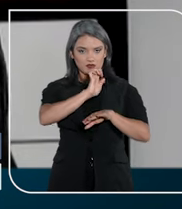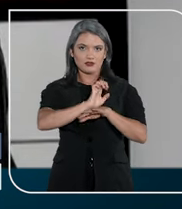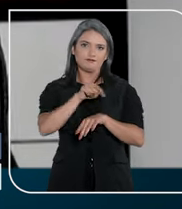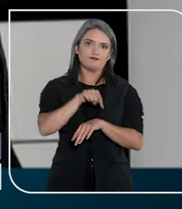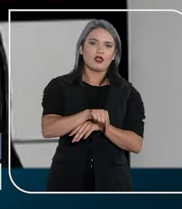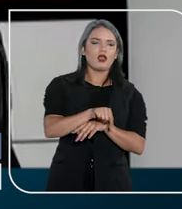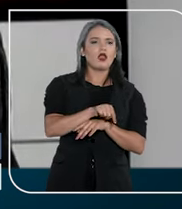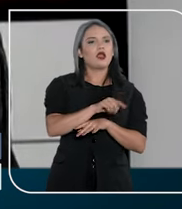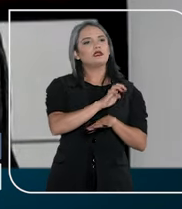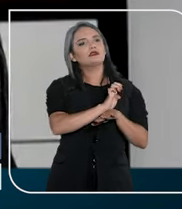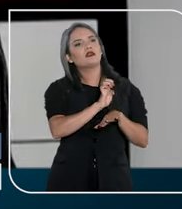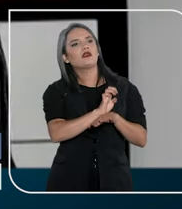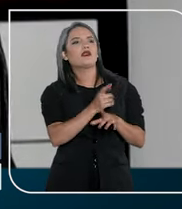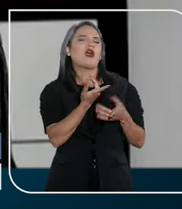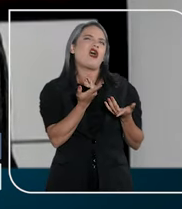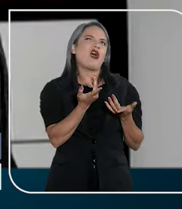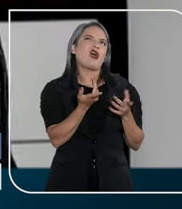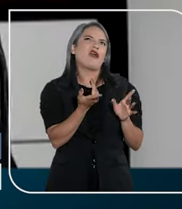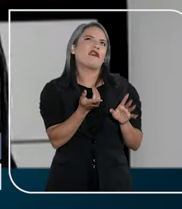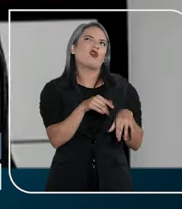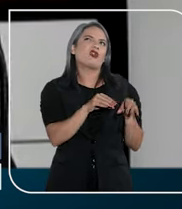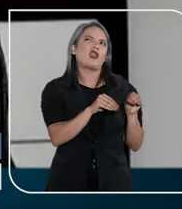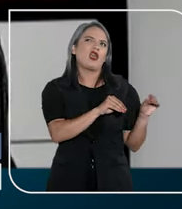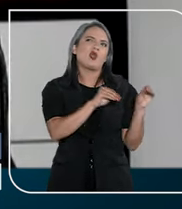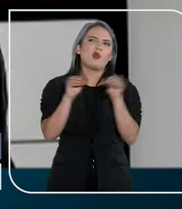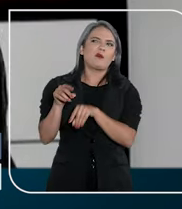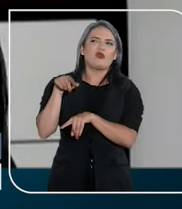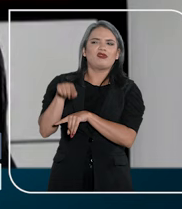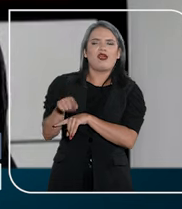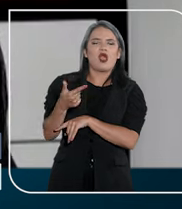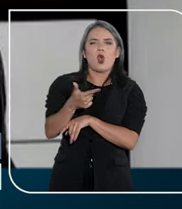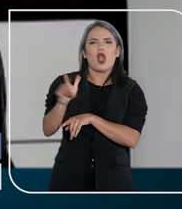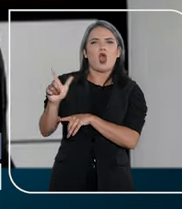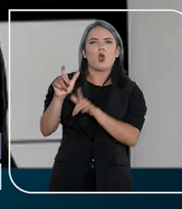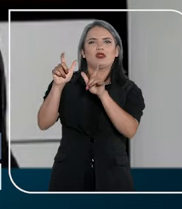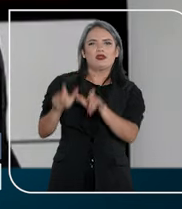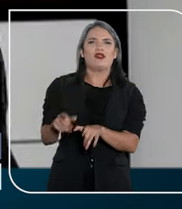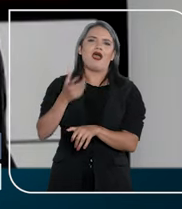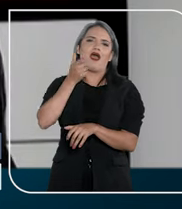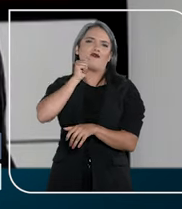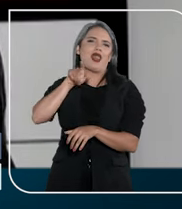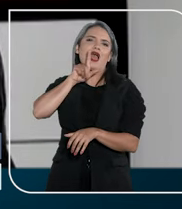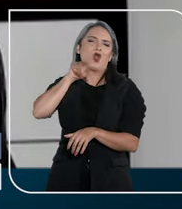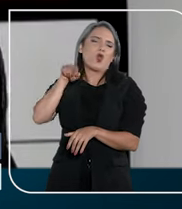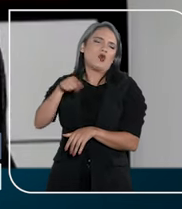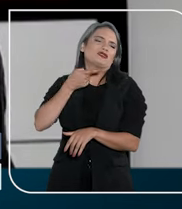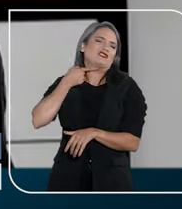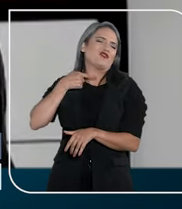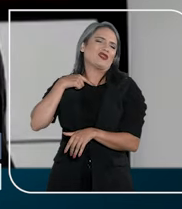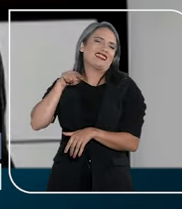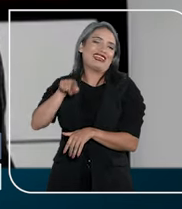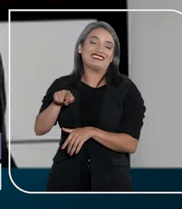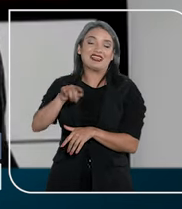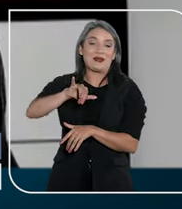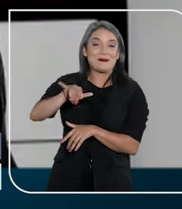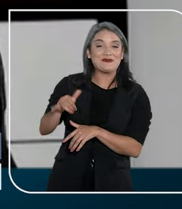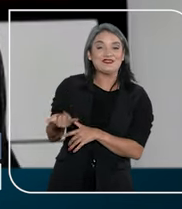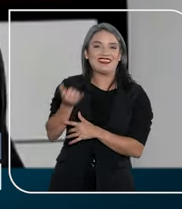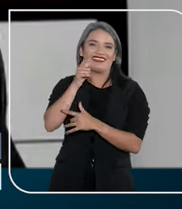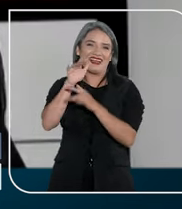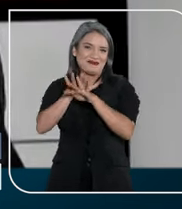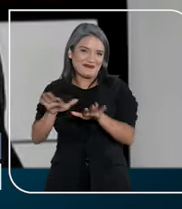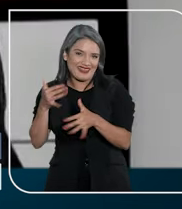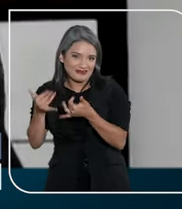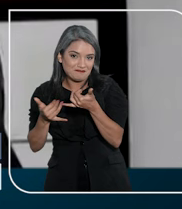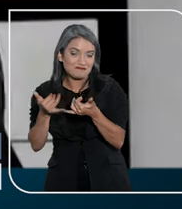quero mudar, né? Então eu quero ser policial em Maceió para morar perto do professor Fábio aí na Orla, aproveitar a prainha. Eu